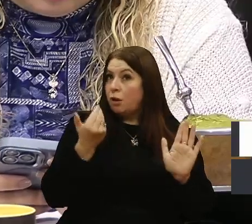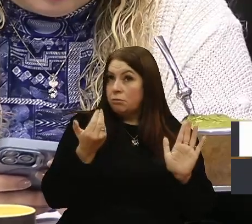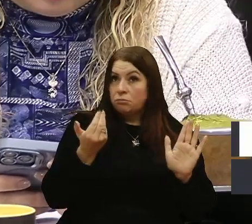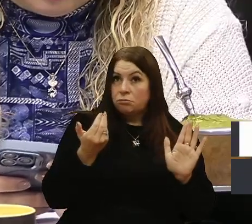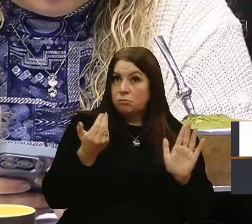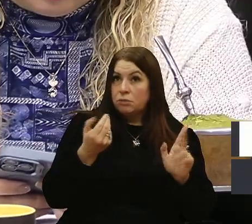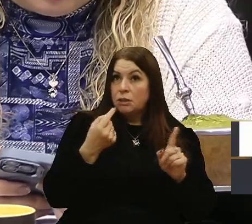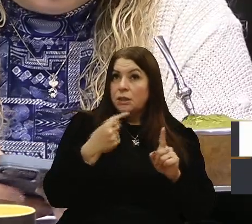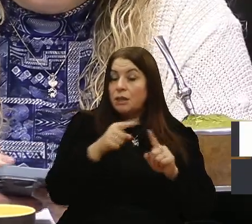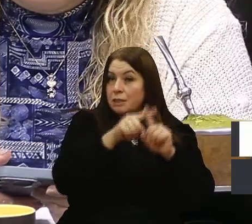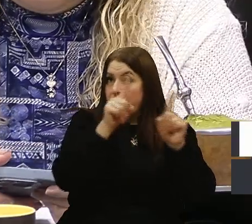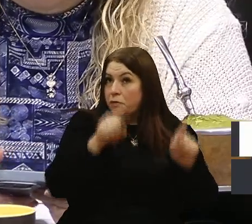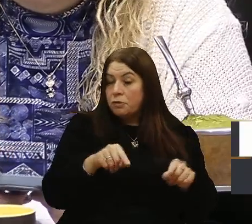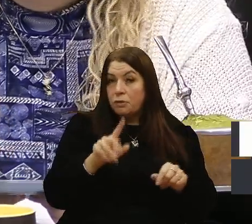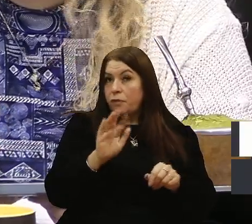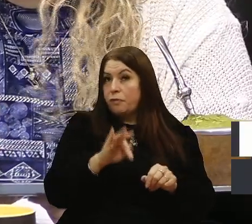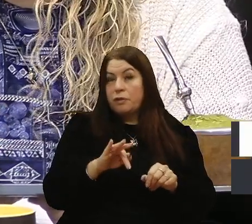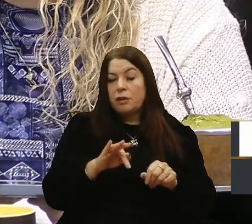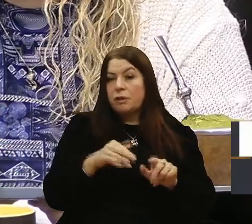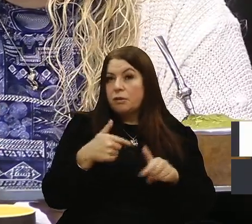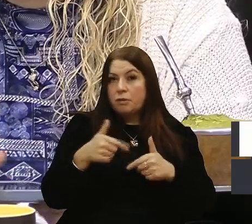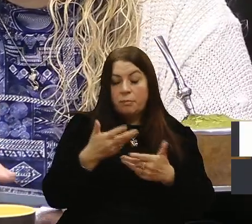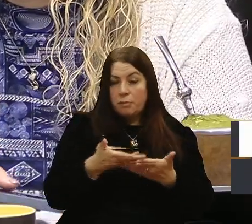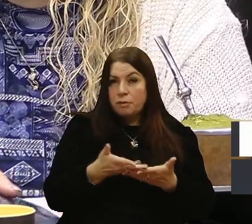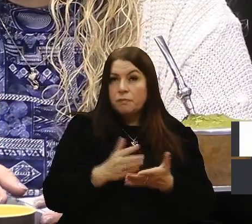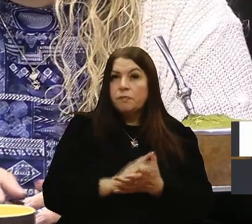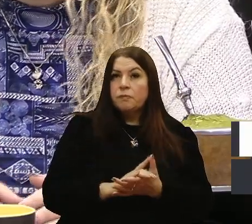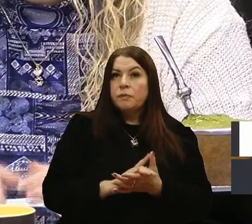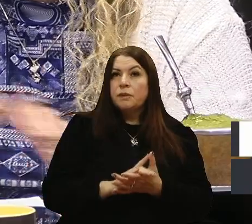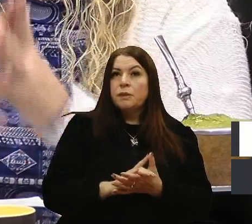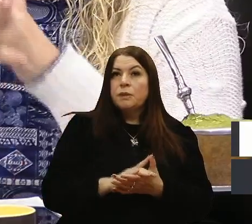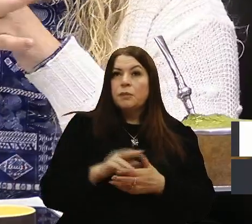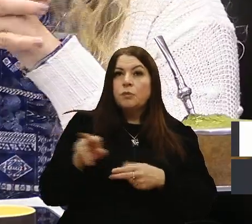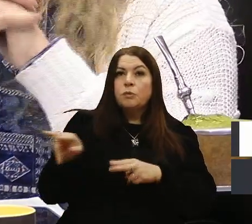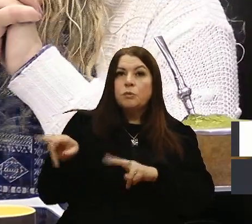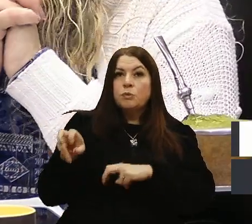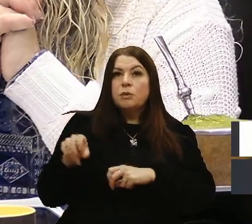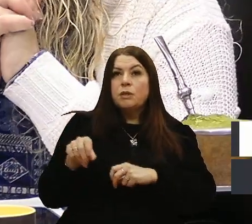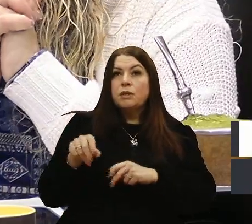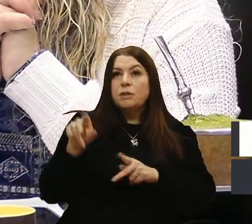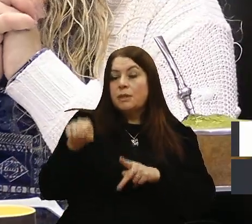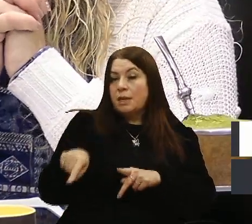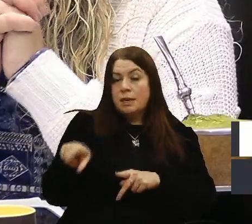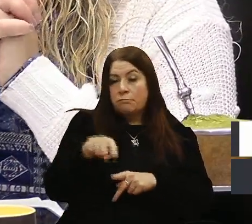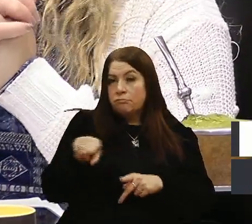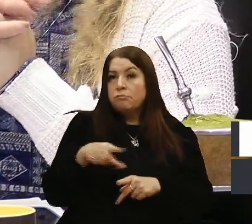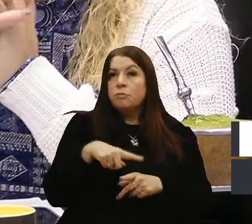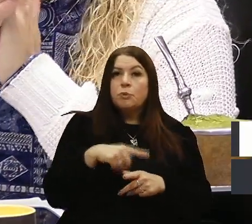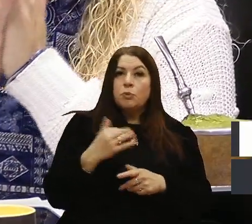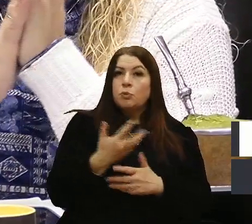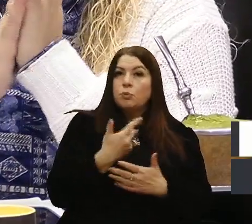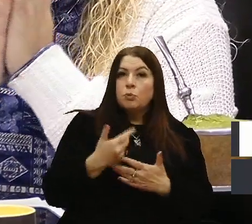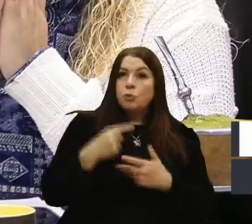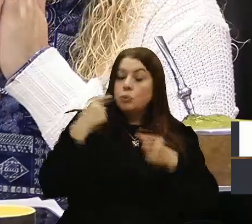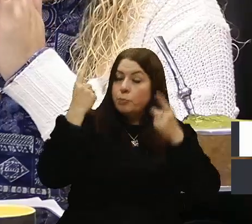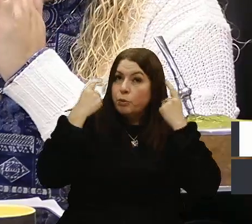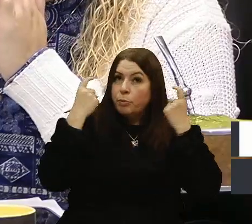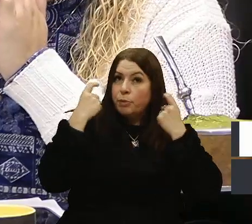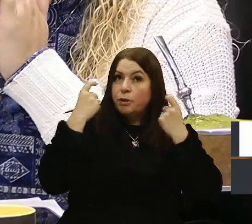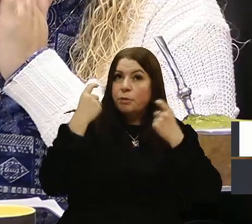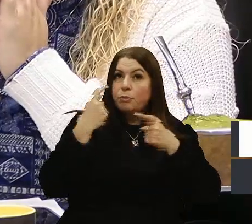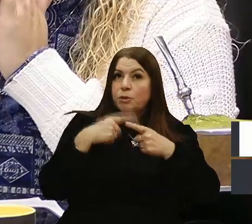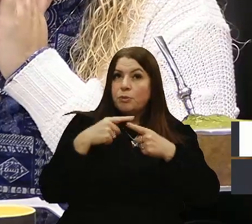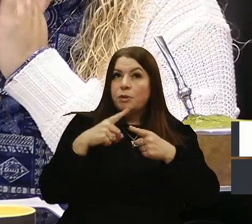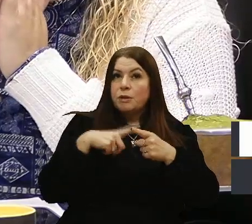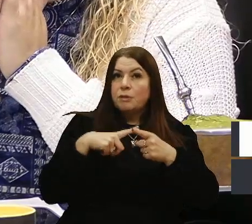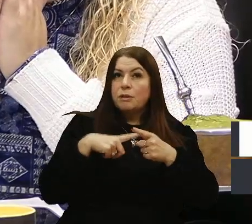isso essa servidora não está mais prestando esse serviço e os pecuaristas estão todos eles preocupados porque agora